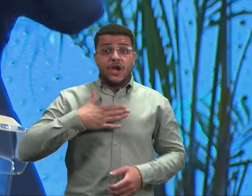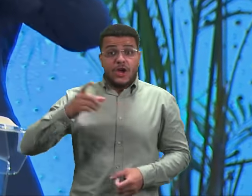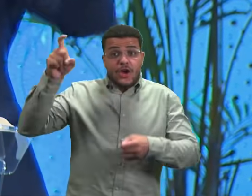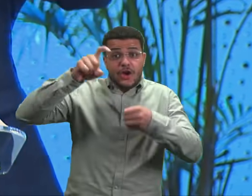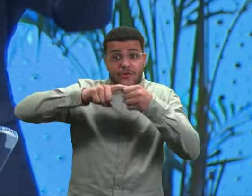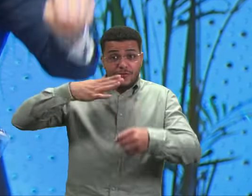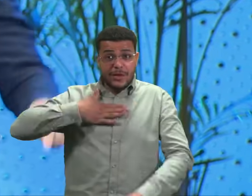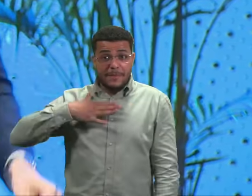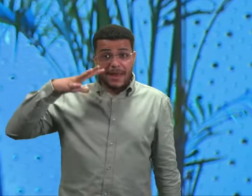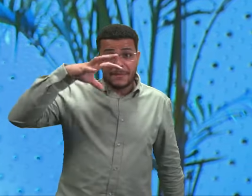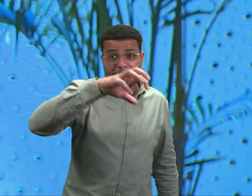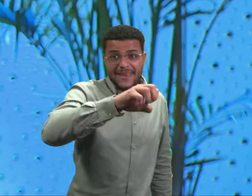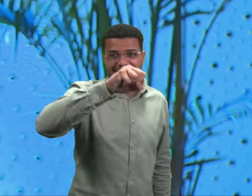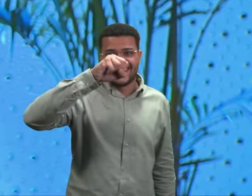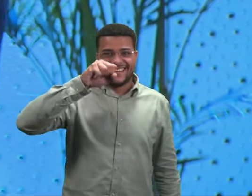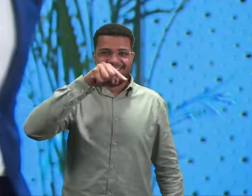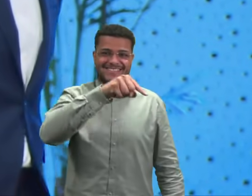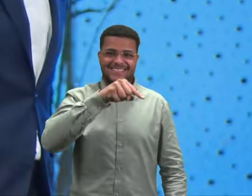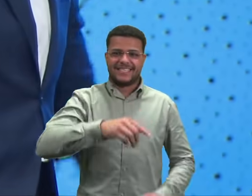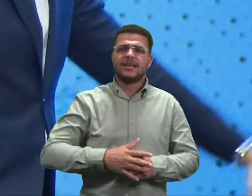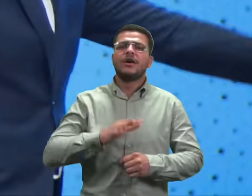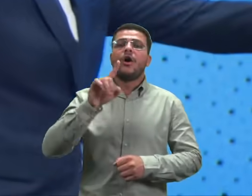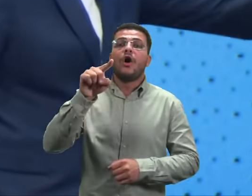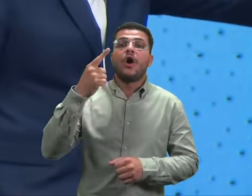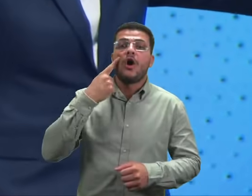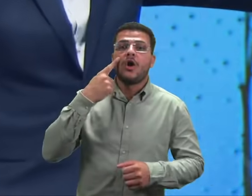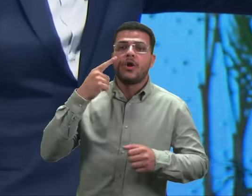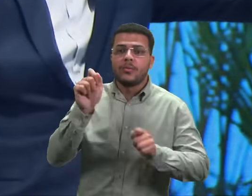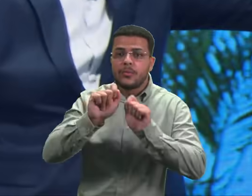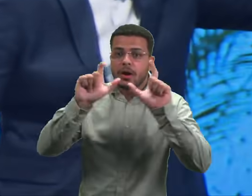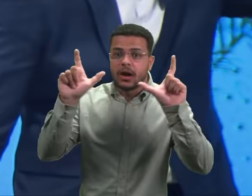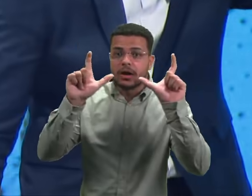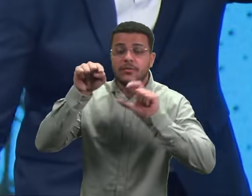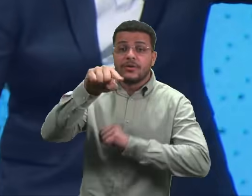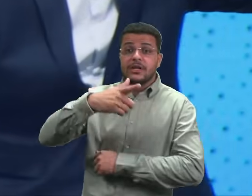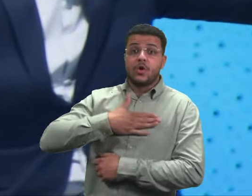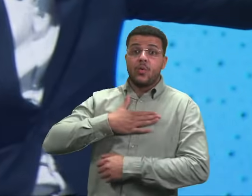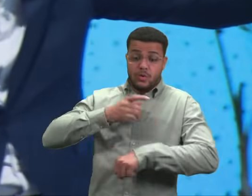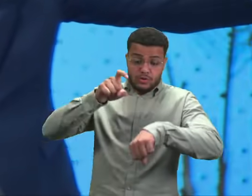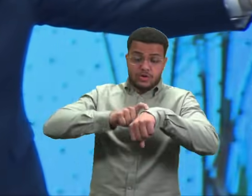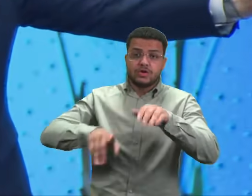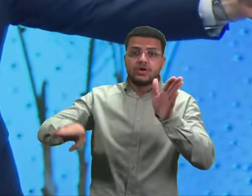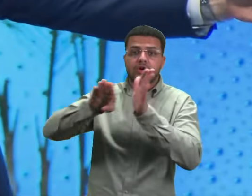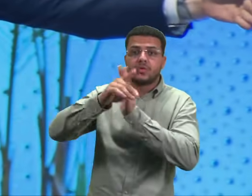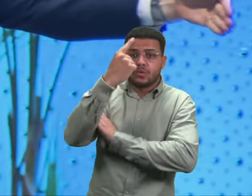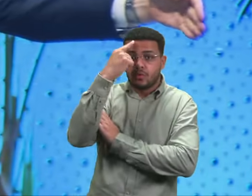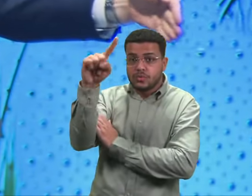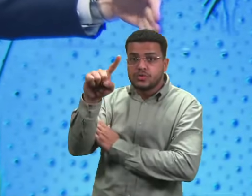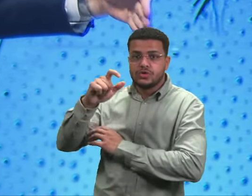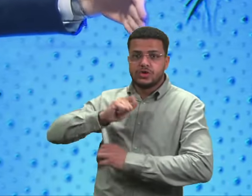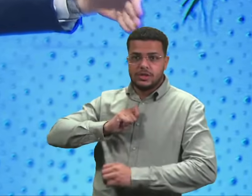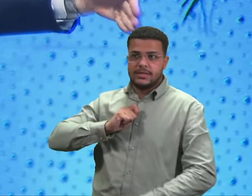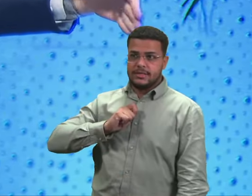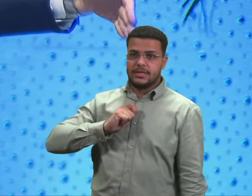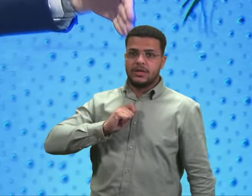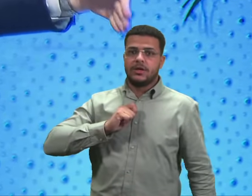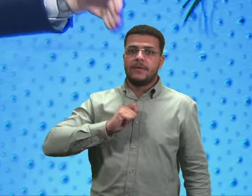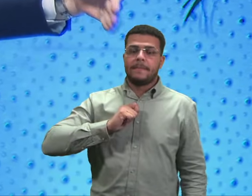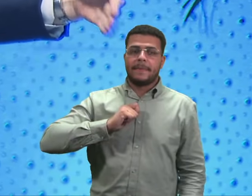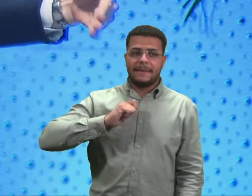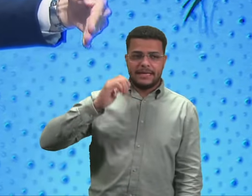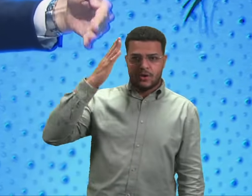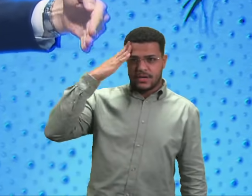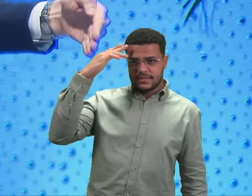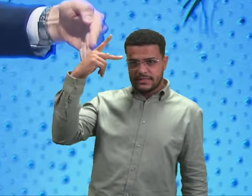para buscar vocês. E notem, queridos, quando chega o dia do Pentecostes, e eles estão